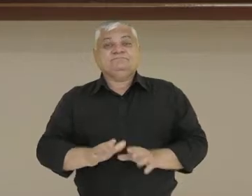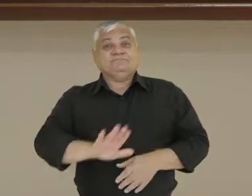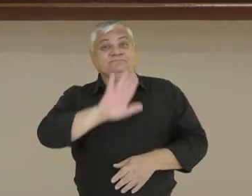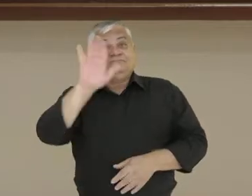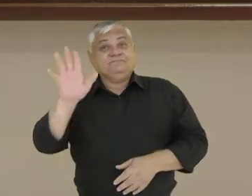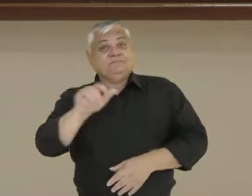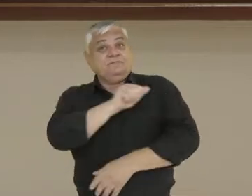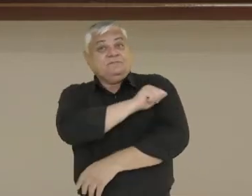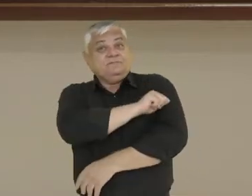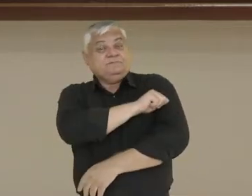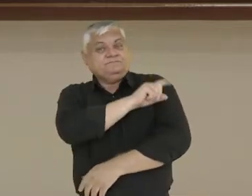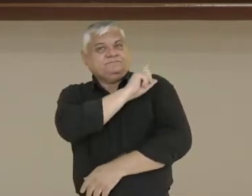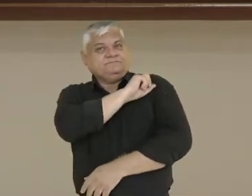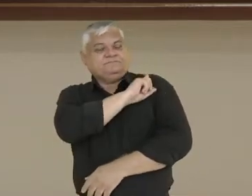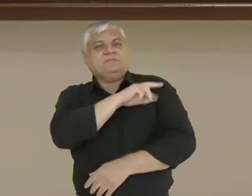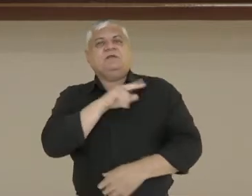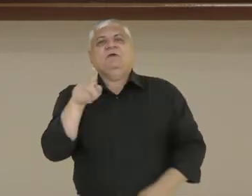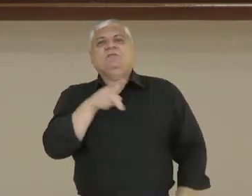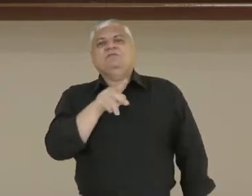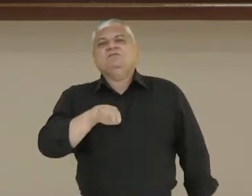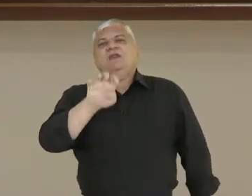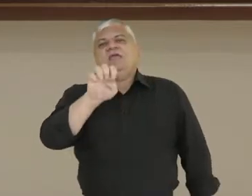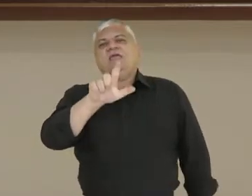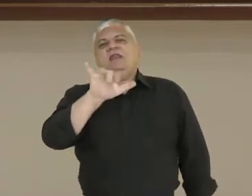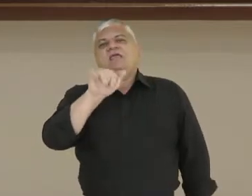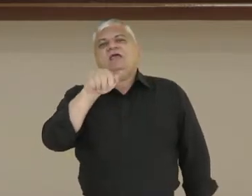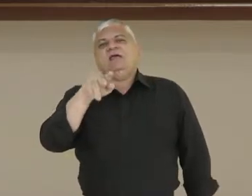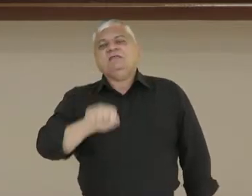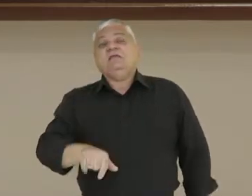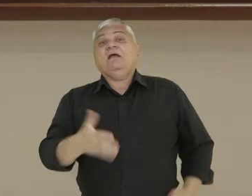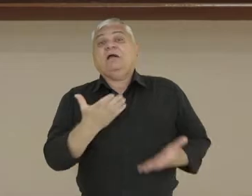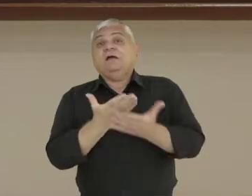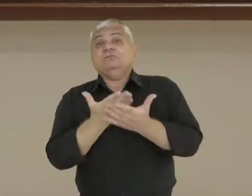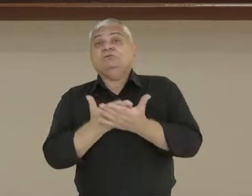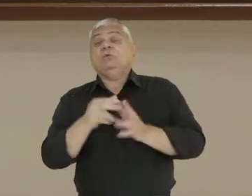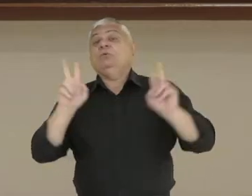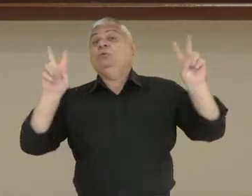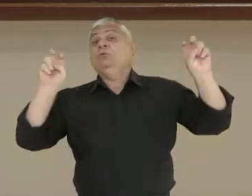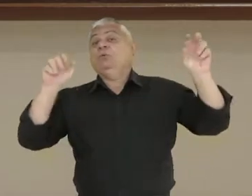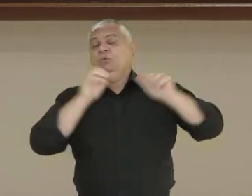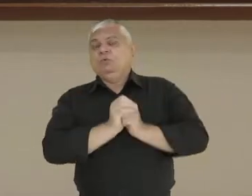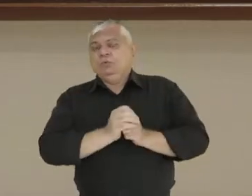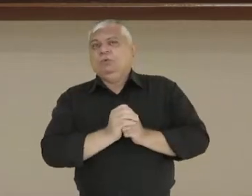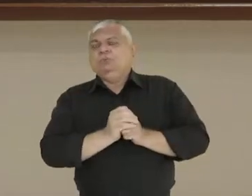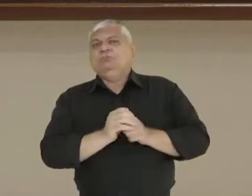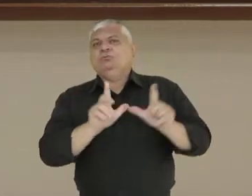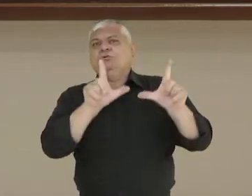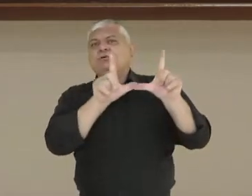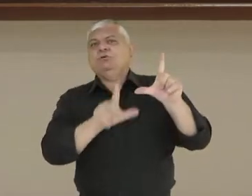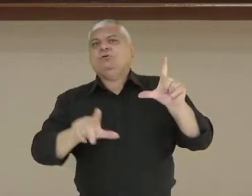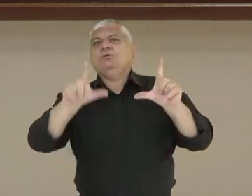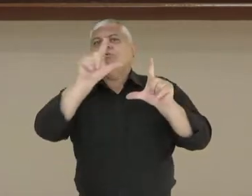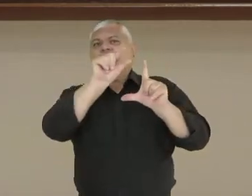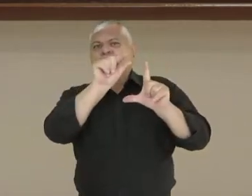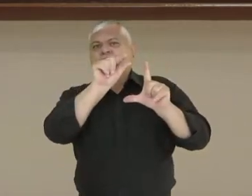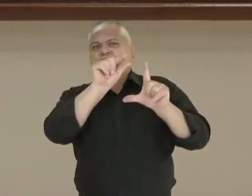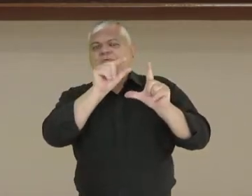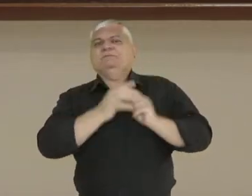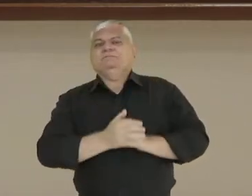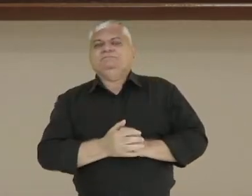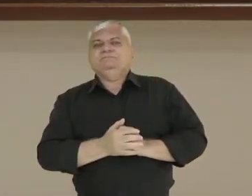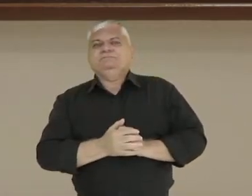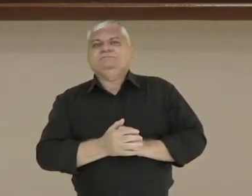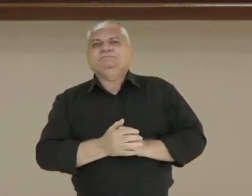Olá, estudante da primeira série. Eu sou a professora Iriane e nessa aula nós vamos falar sobre as propriedades operatórias do